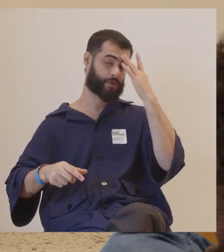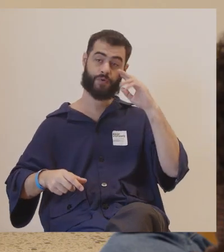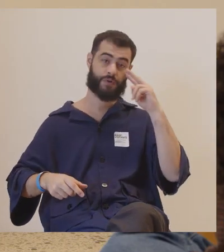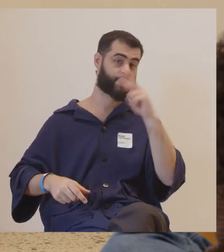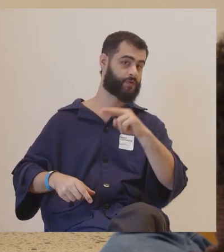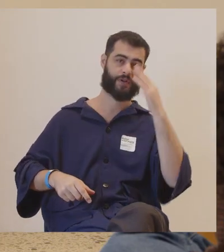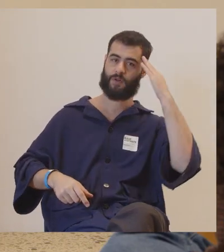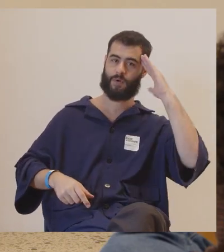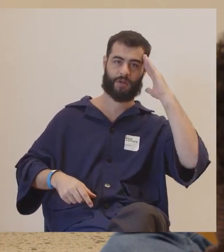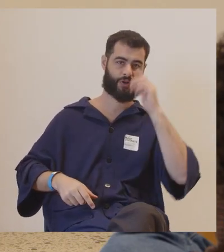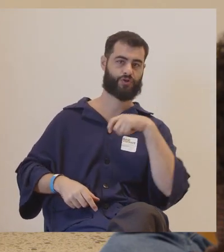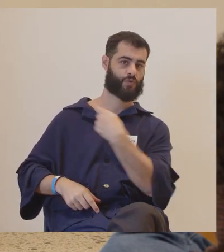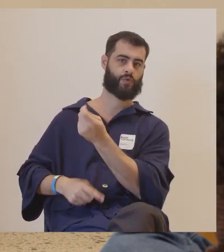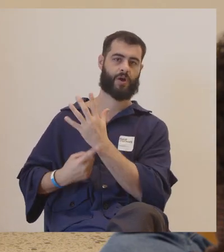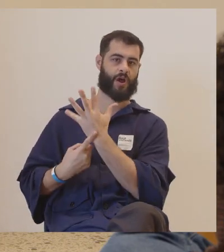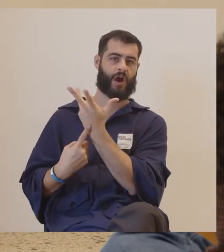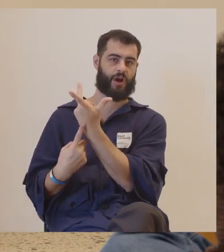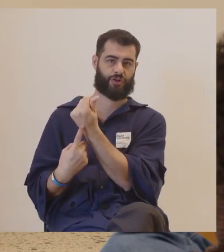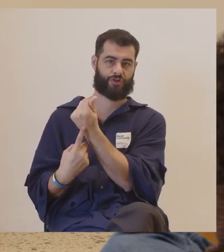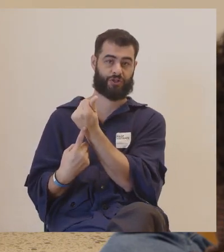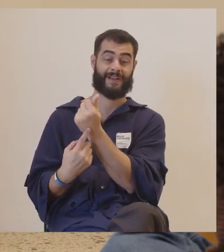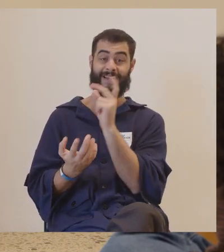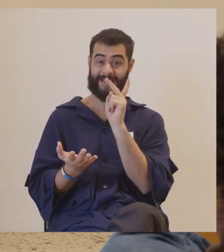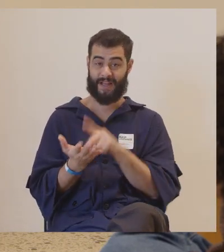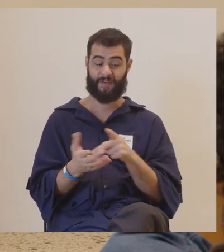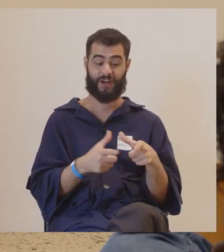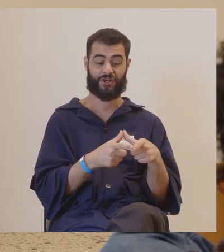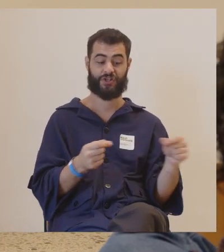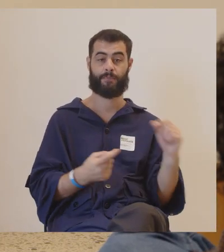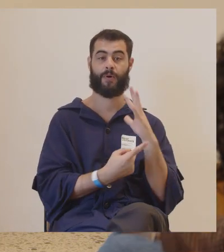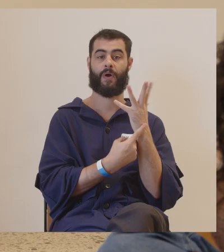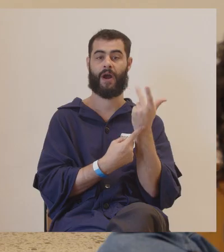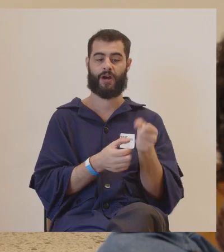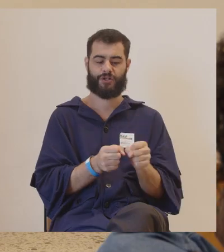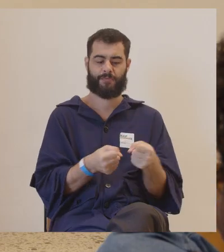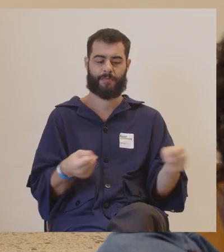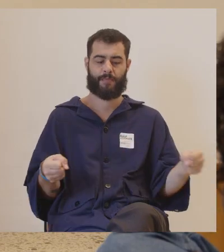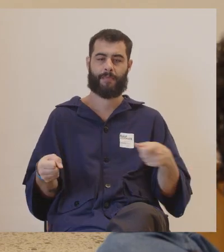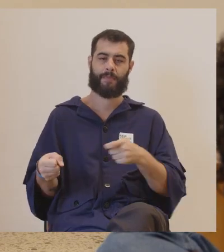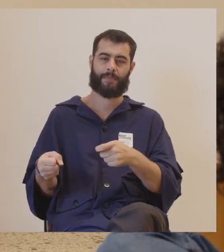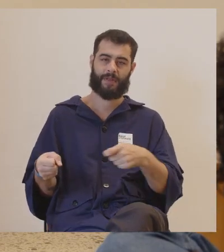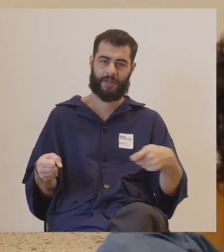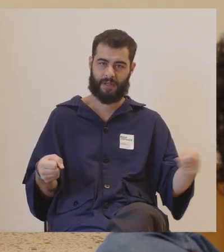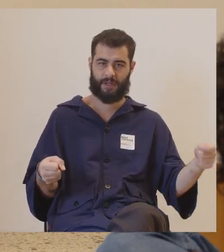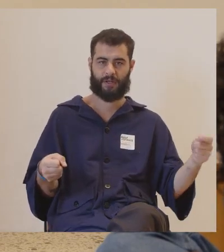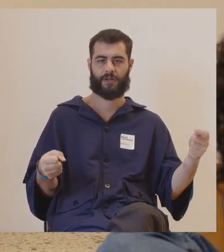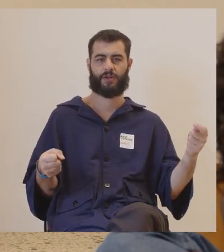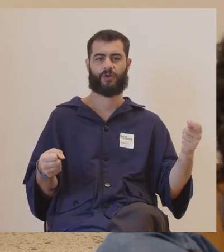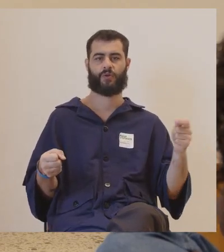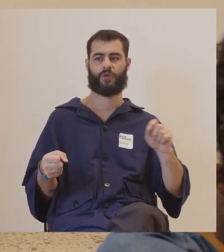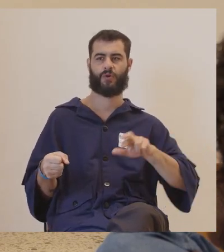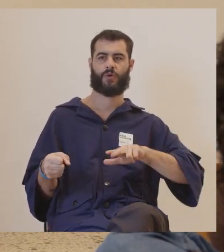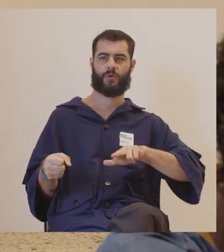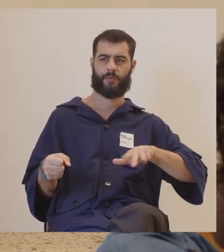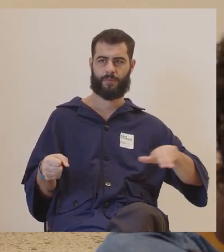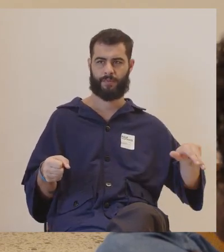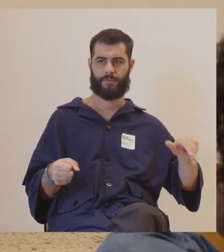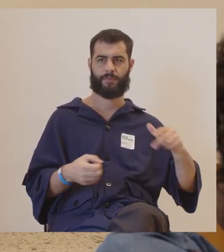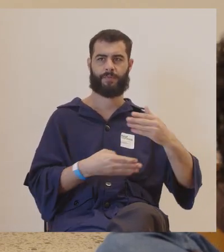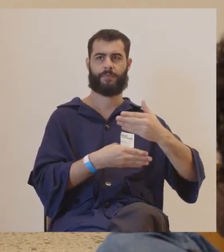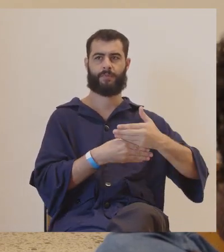do Japão está nos papiros, nos biombos, né? E também